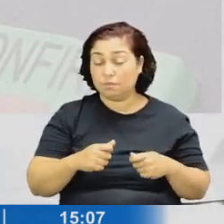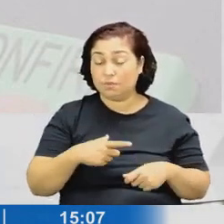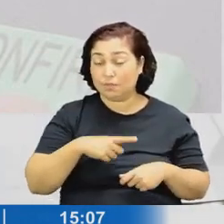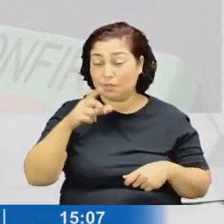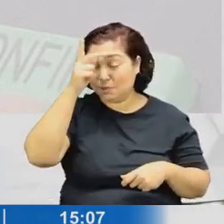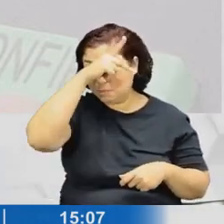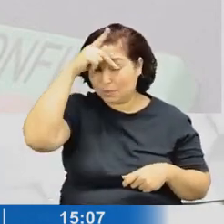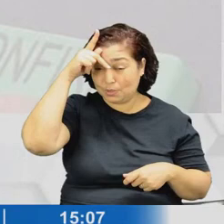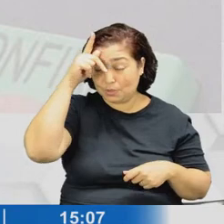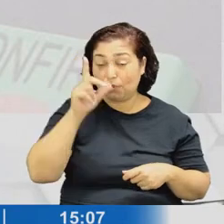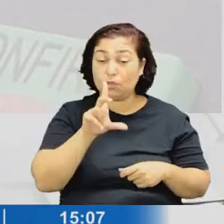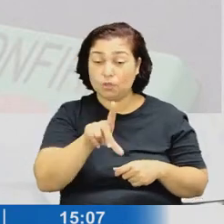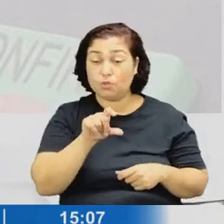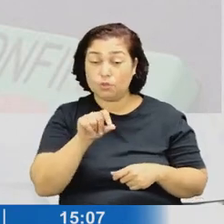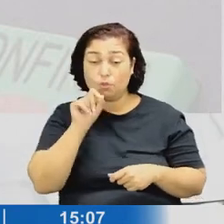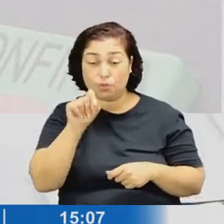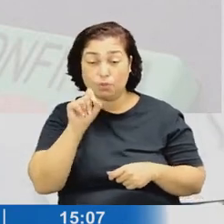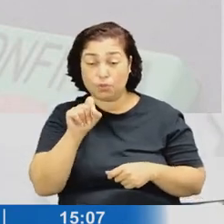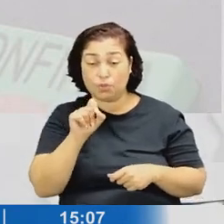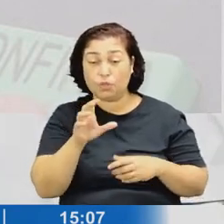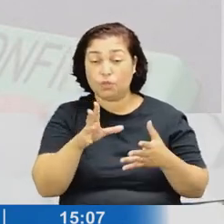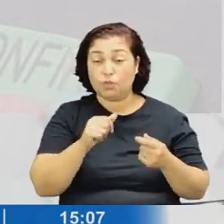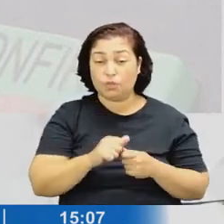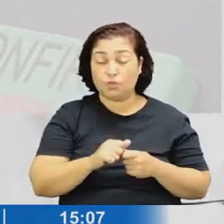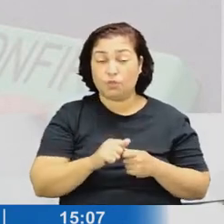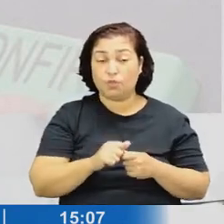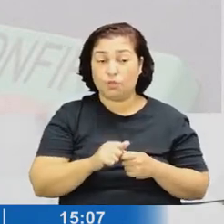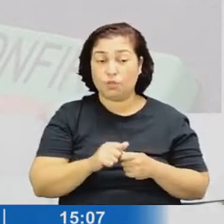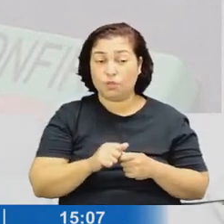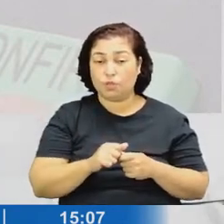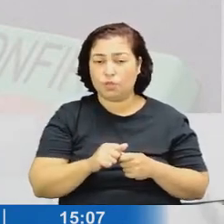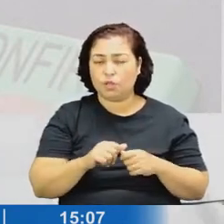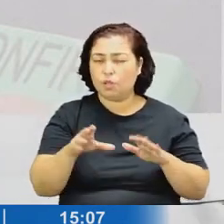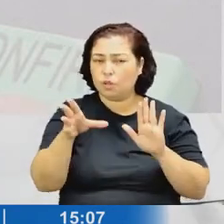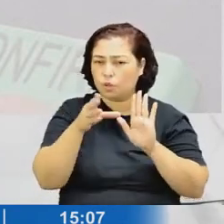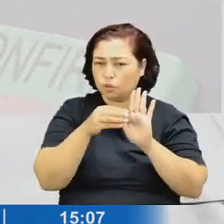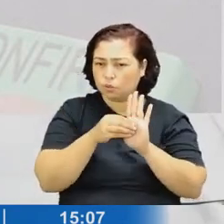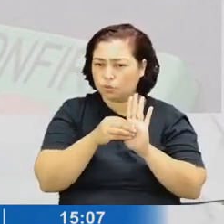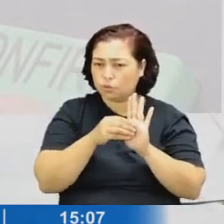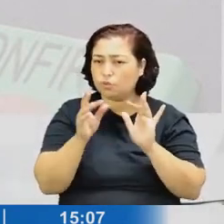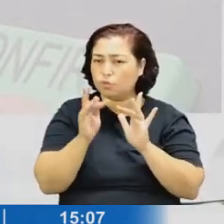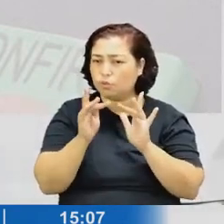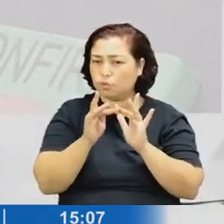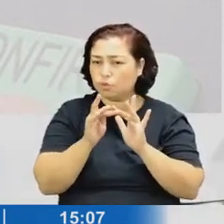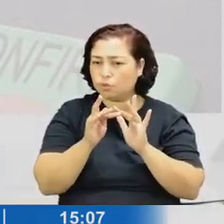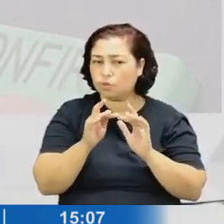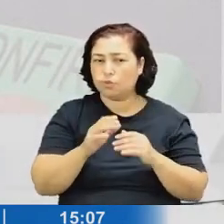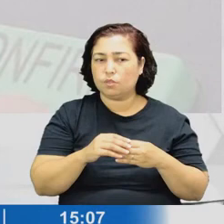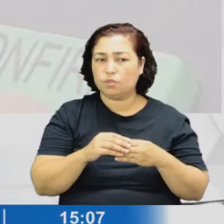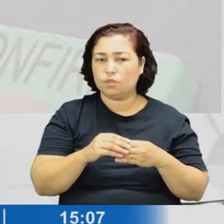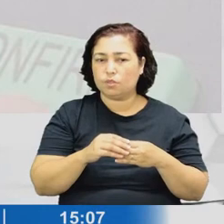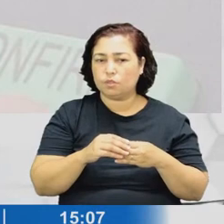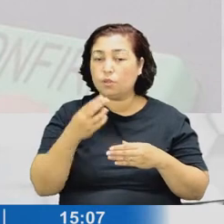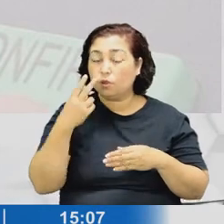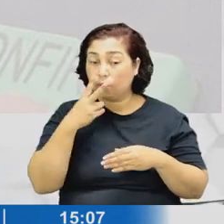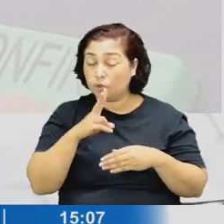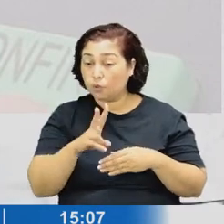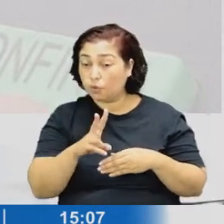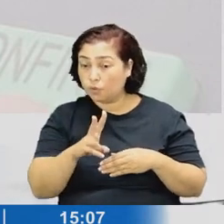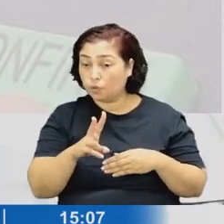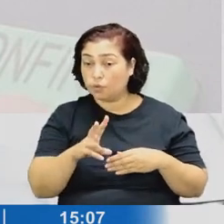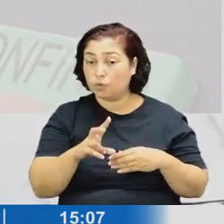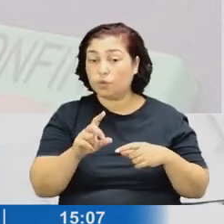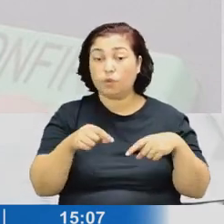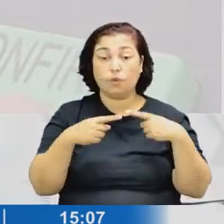você tem que escolher quem você quer chamar atenção aí você faz um conteúdo para conectar com essas pessoas conector chamou atenção tipo assim oi TV depois